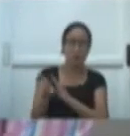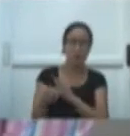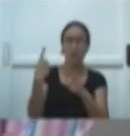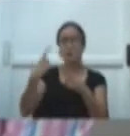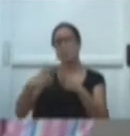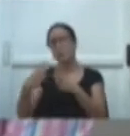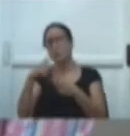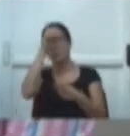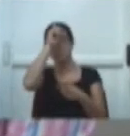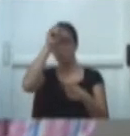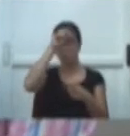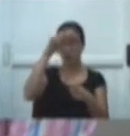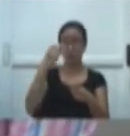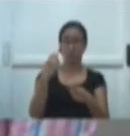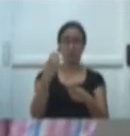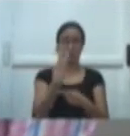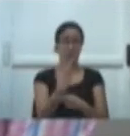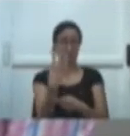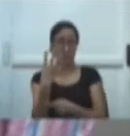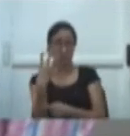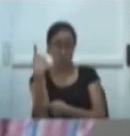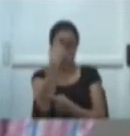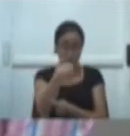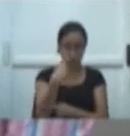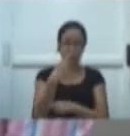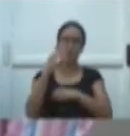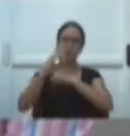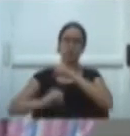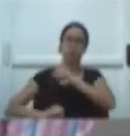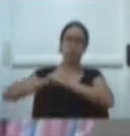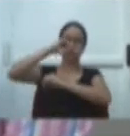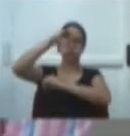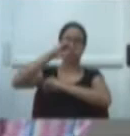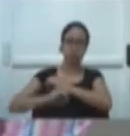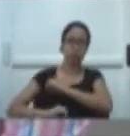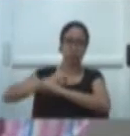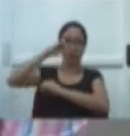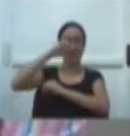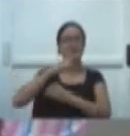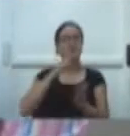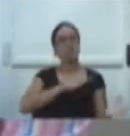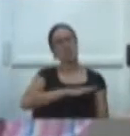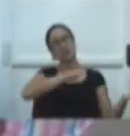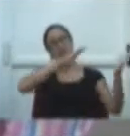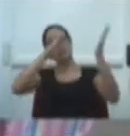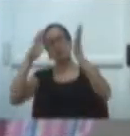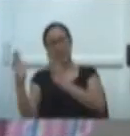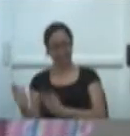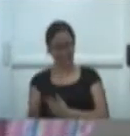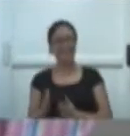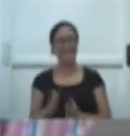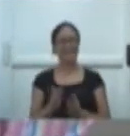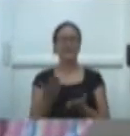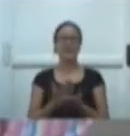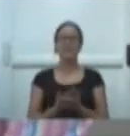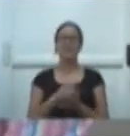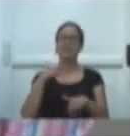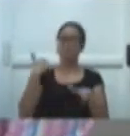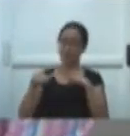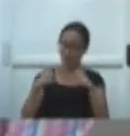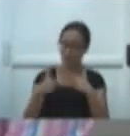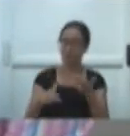epidemia? Quanto aos exames de sangue, a possibilidade de aumentar o horário da coleta, inclusive, se